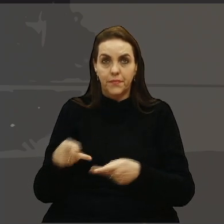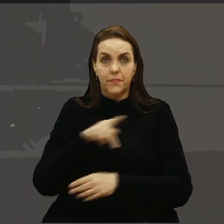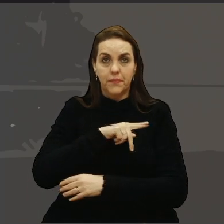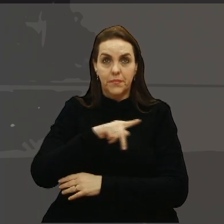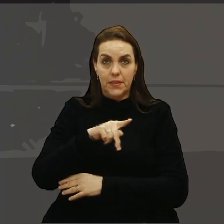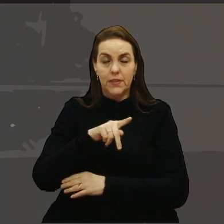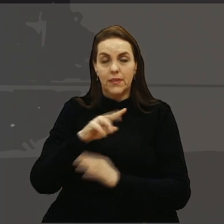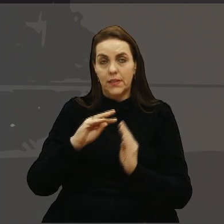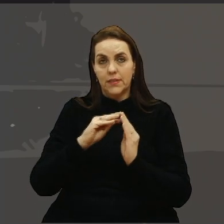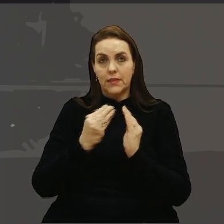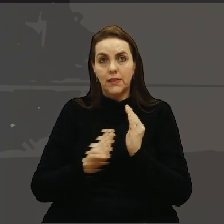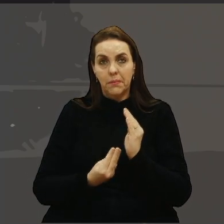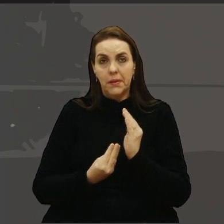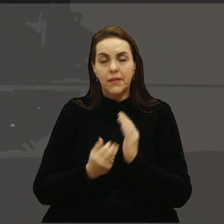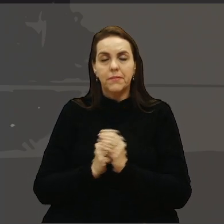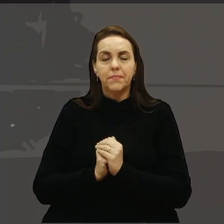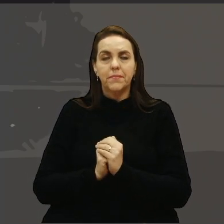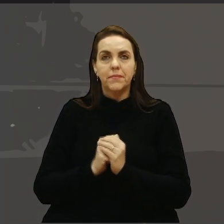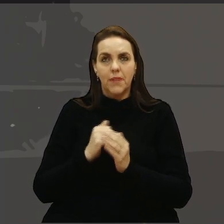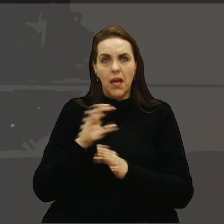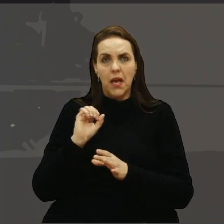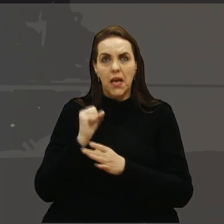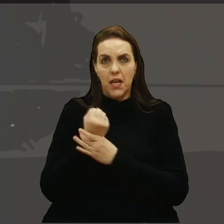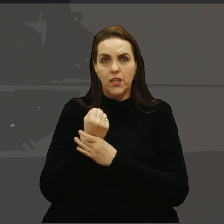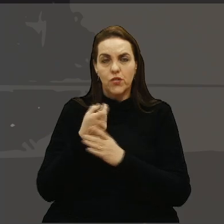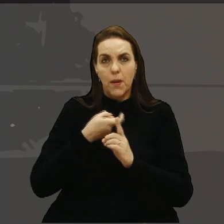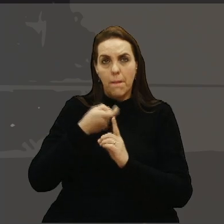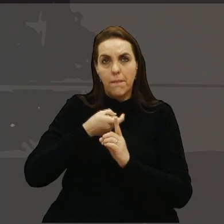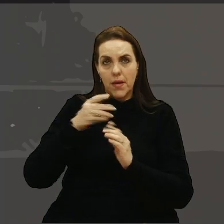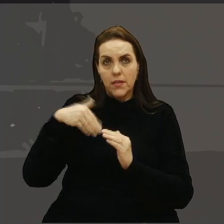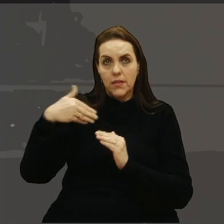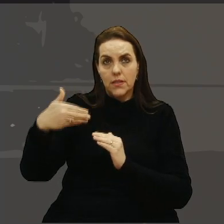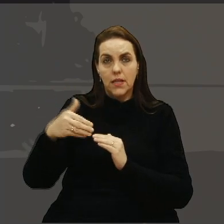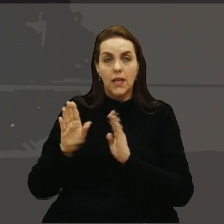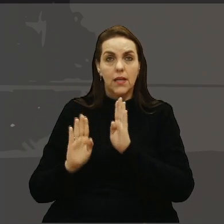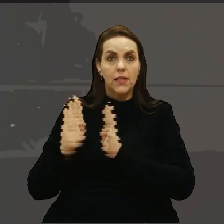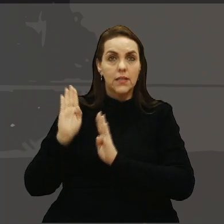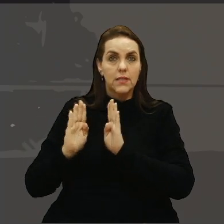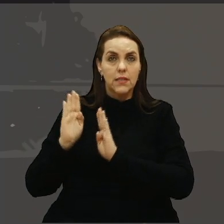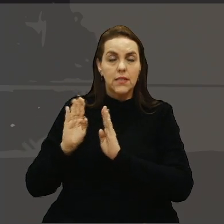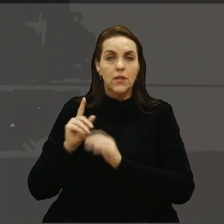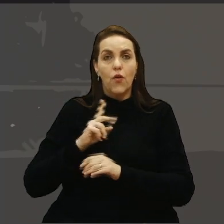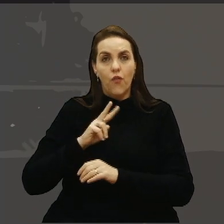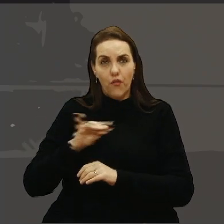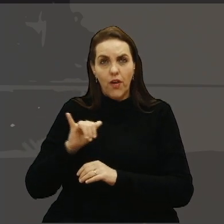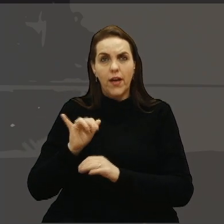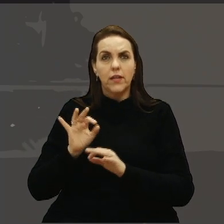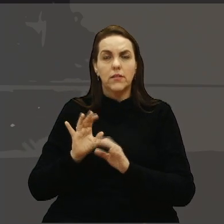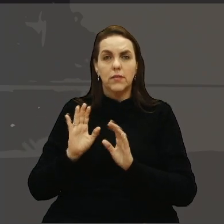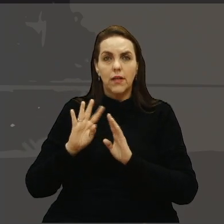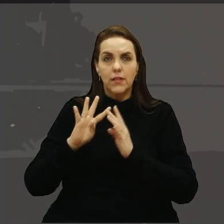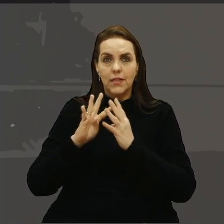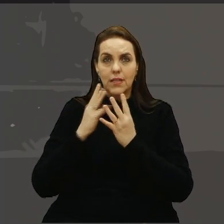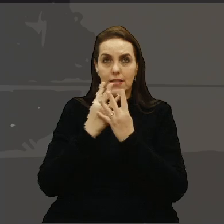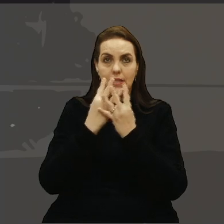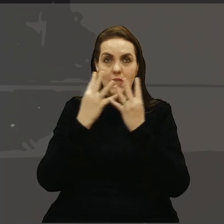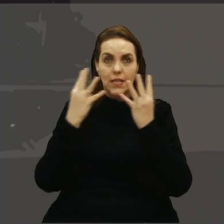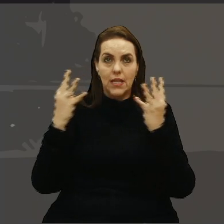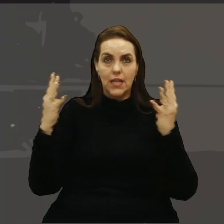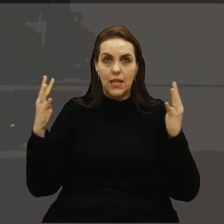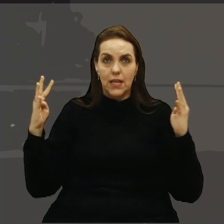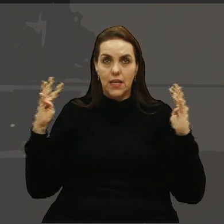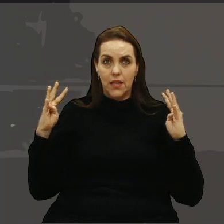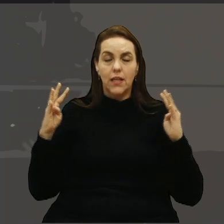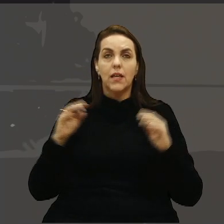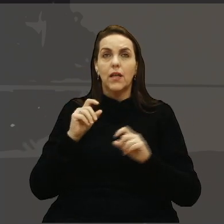SAMAI, ele garantiu que nos próximos meses estará abrindo uma licitação e será feito todo um cercamento, né,